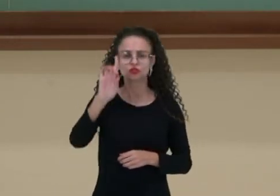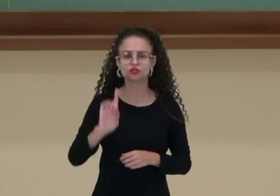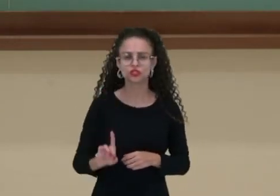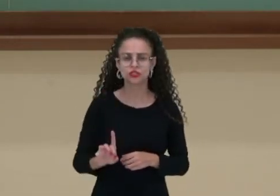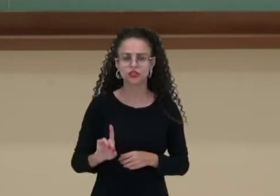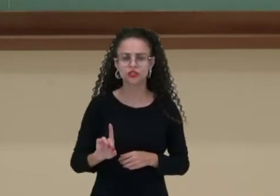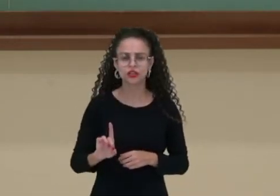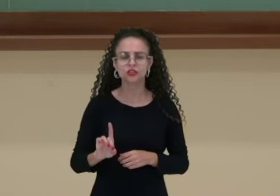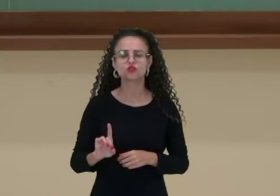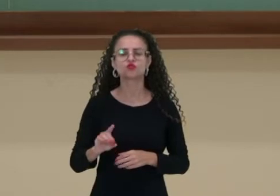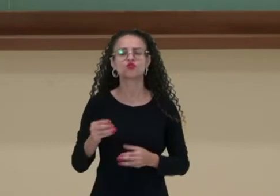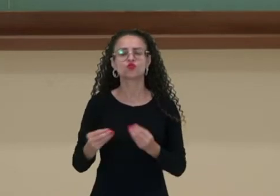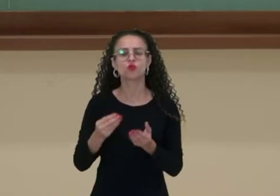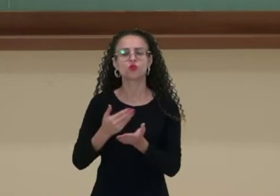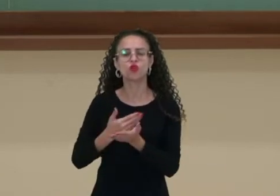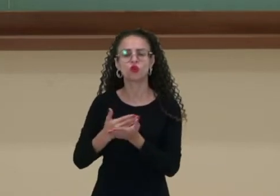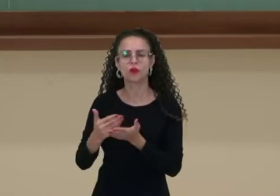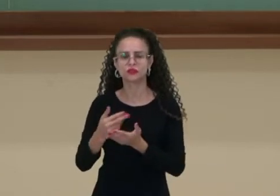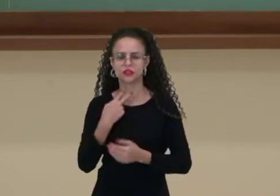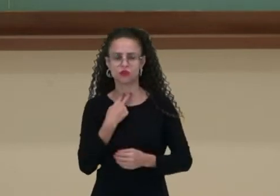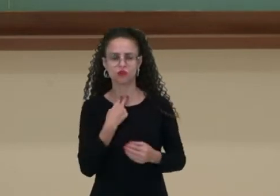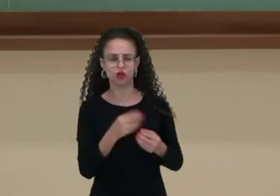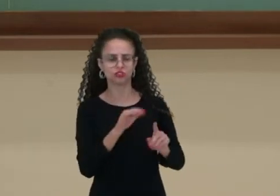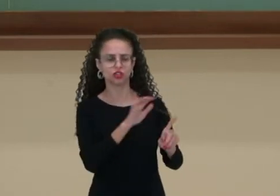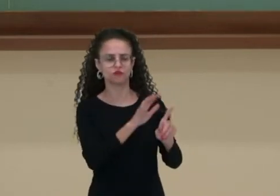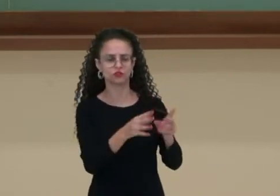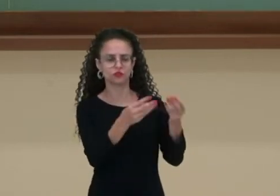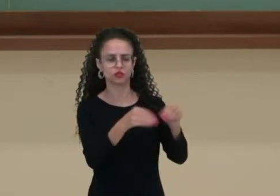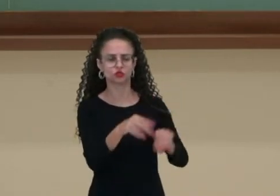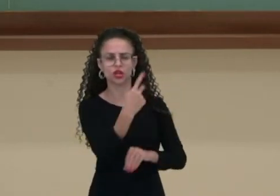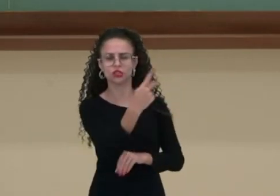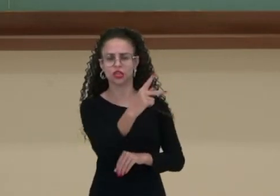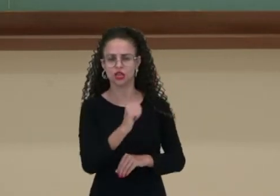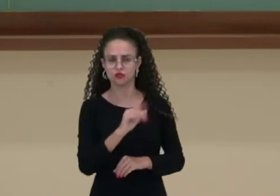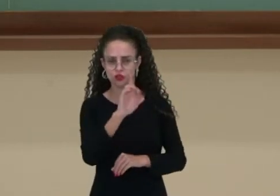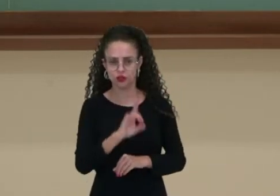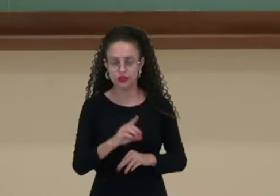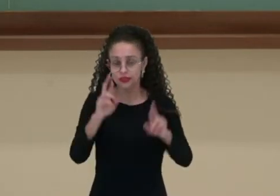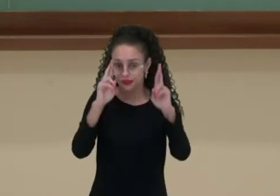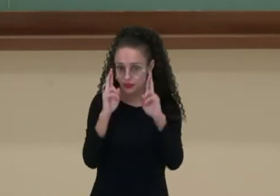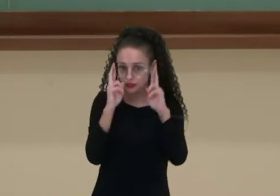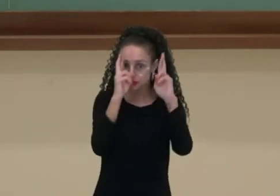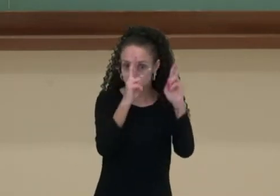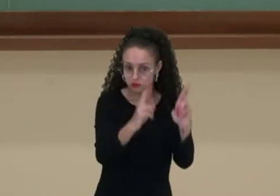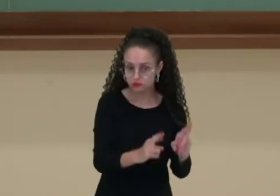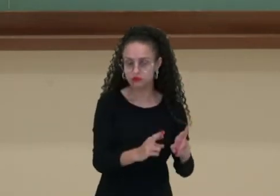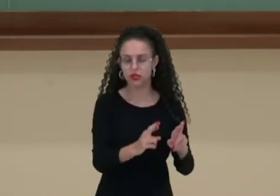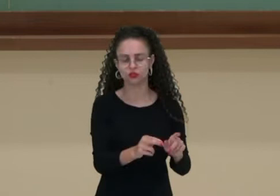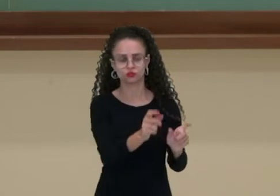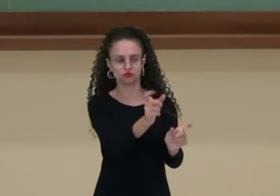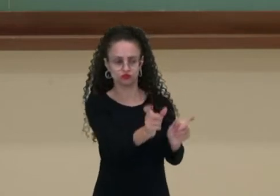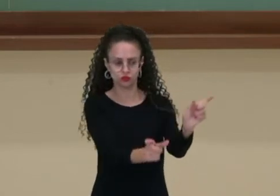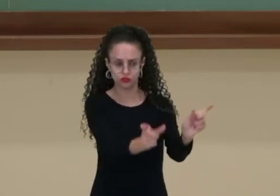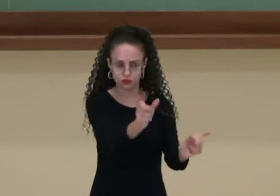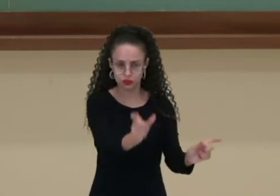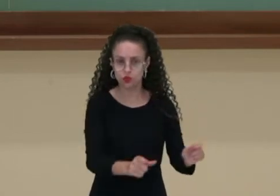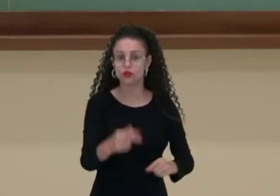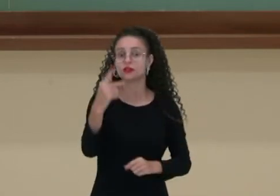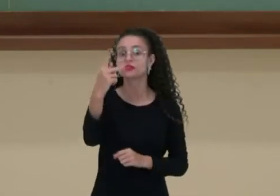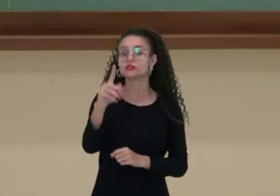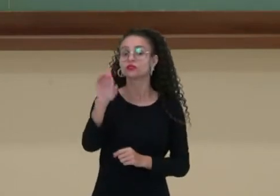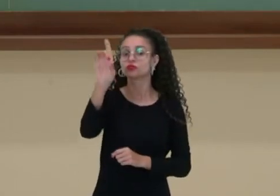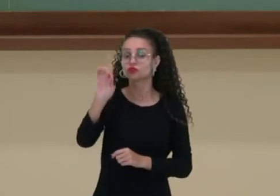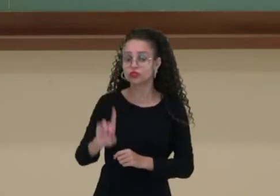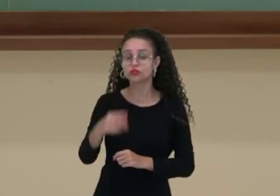vai até onde termina o seu, né? Ou seja, o respeito que você precisa ter com a outra pessoa, o teu direito, a